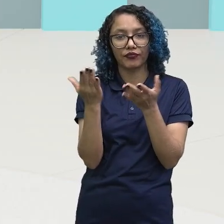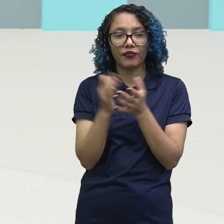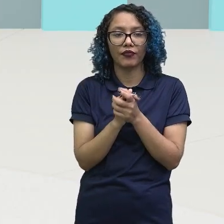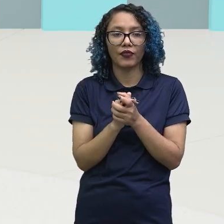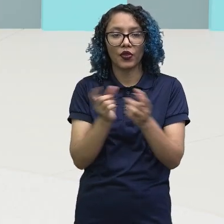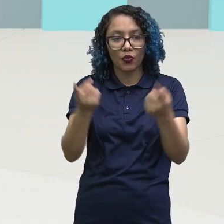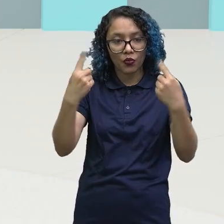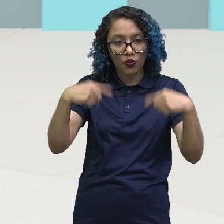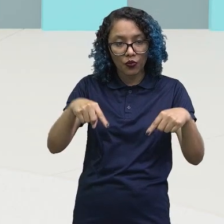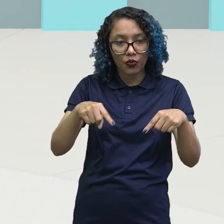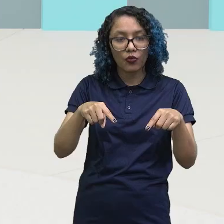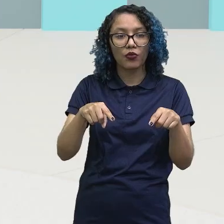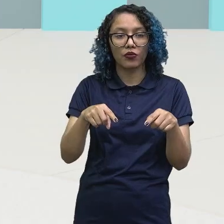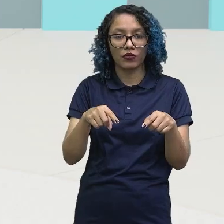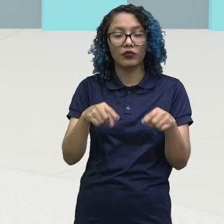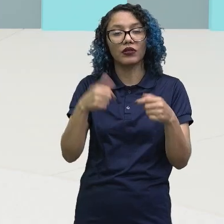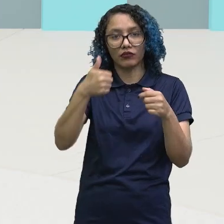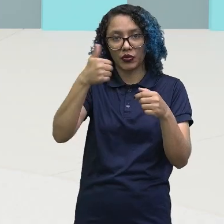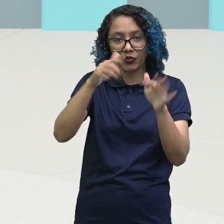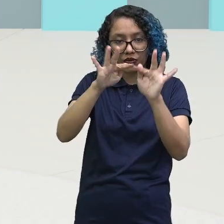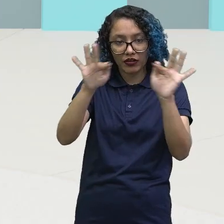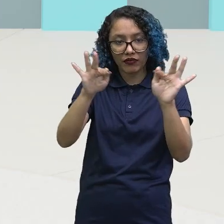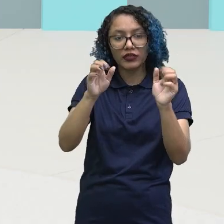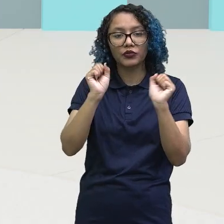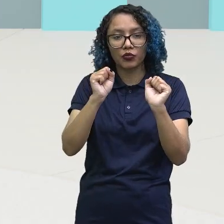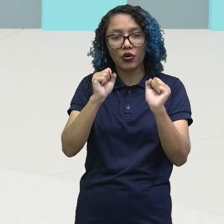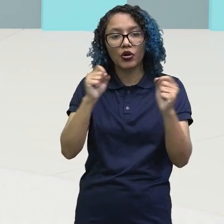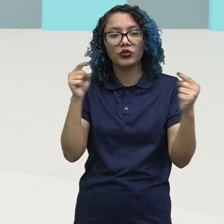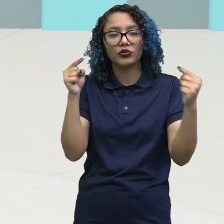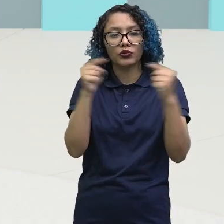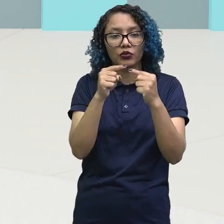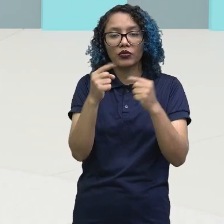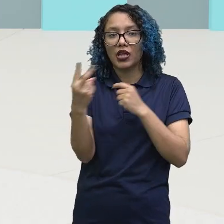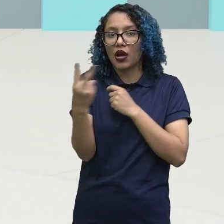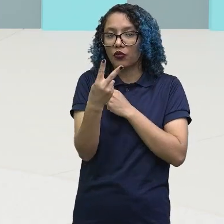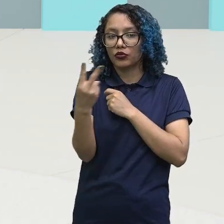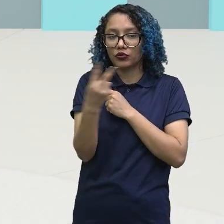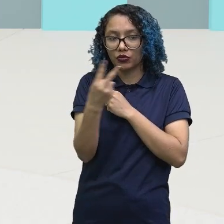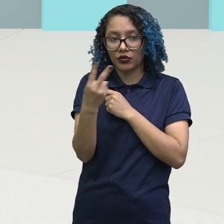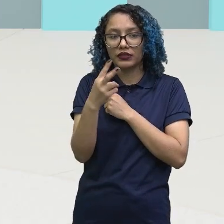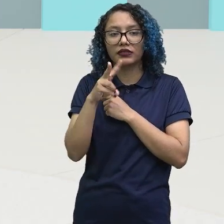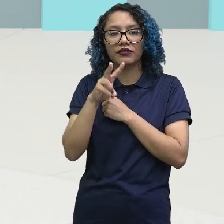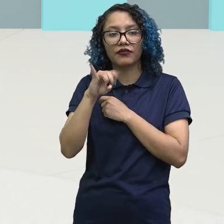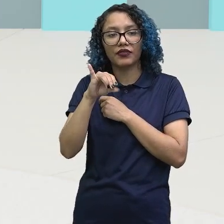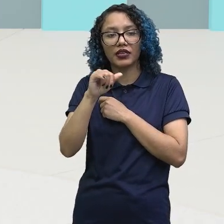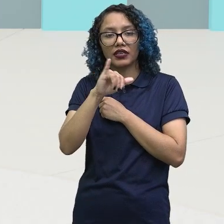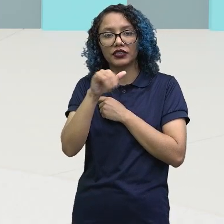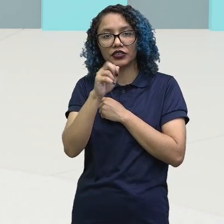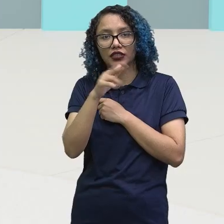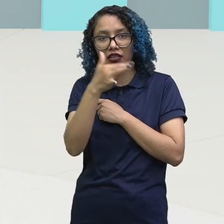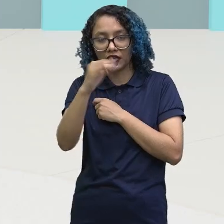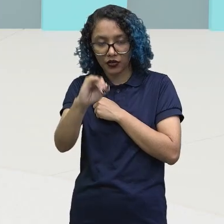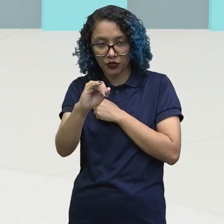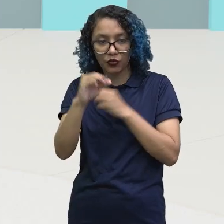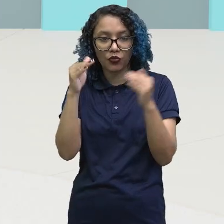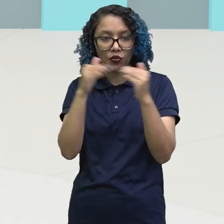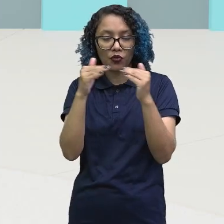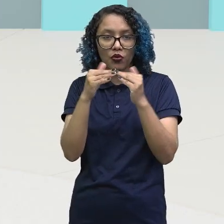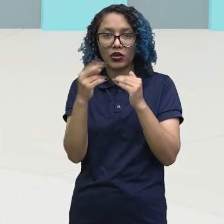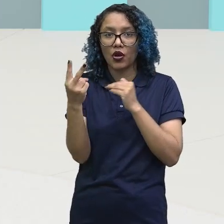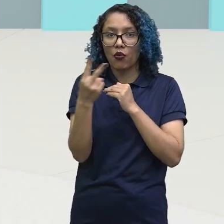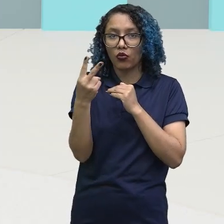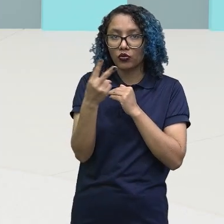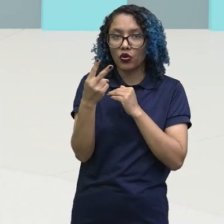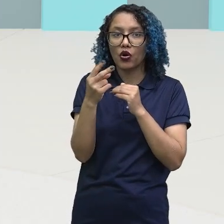também pode, no primeiro caso, né, concordar com a totalidade. Viajarão o rapaz e a moça. Ou também